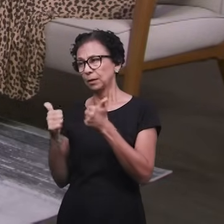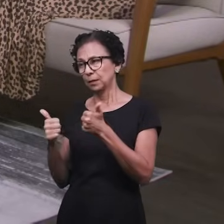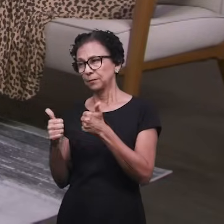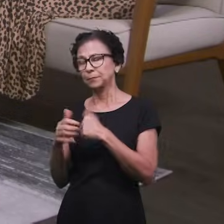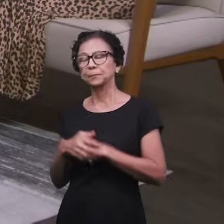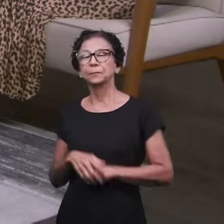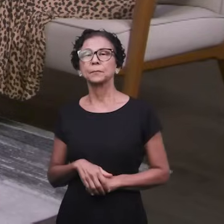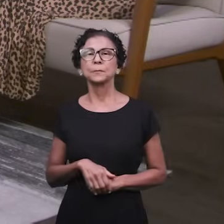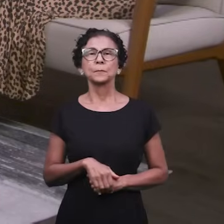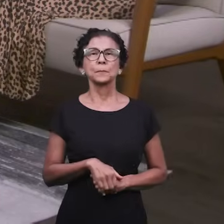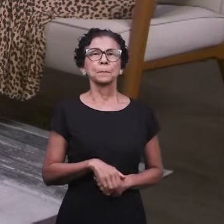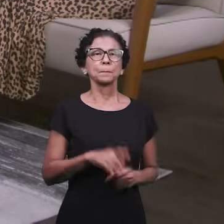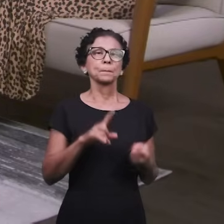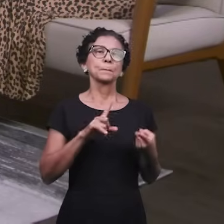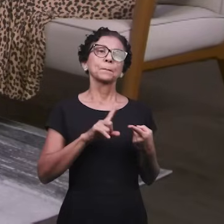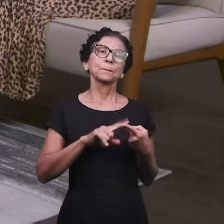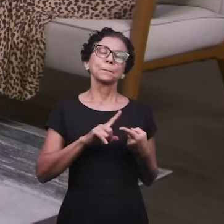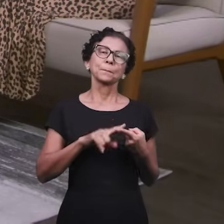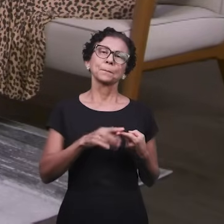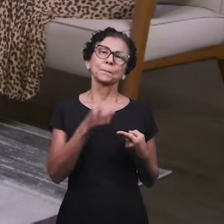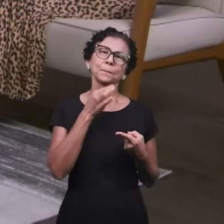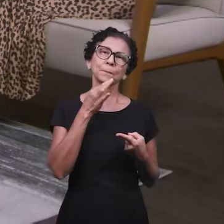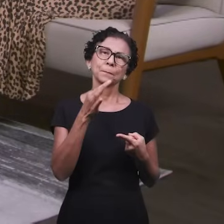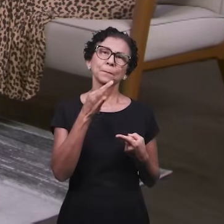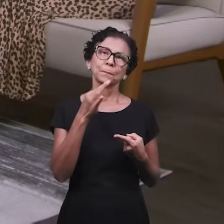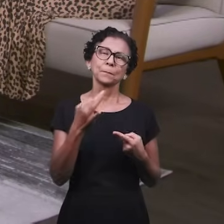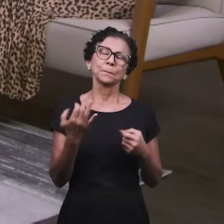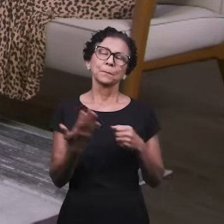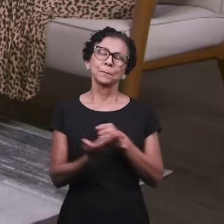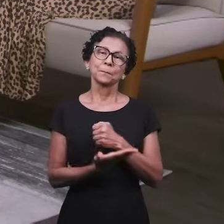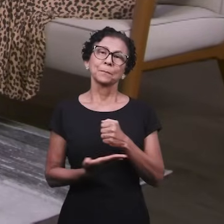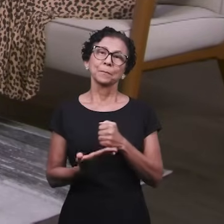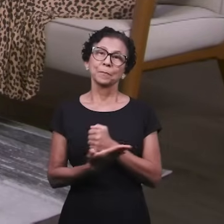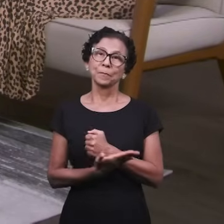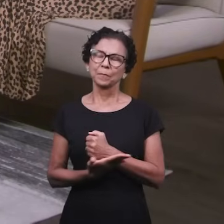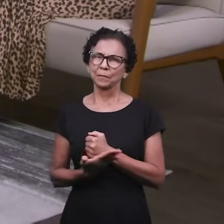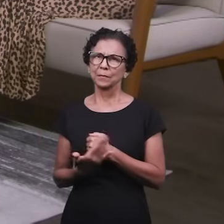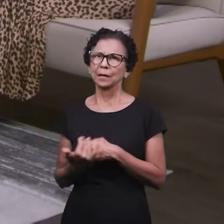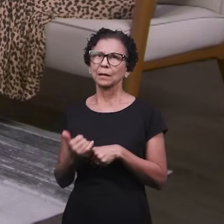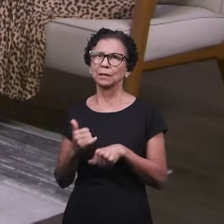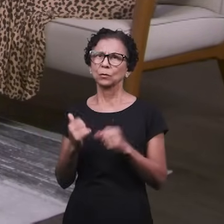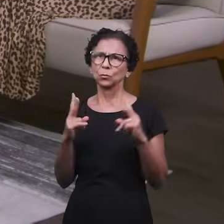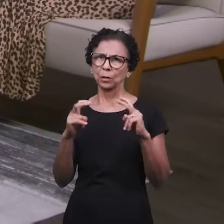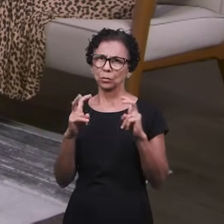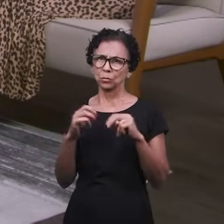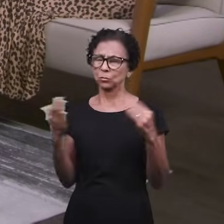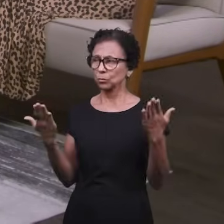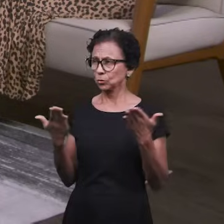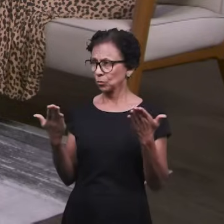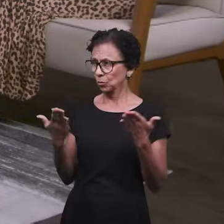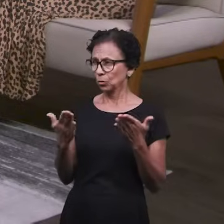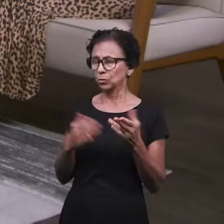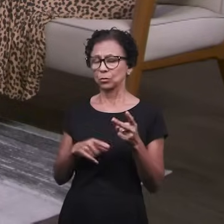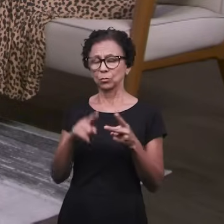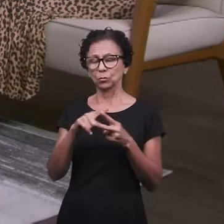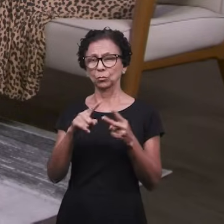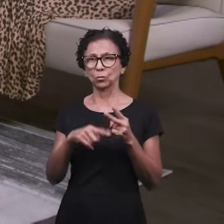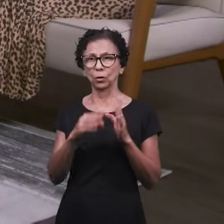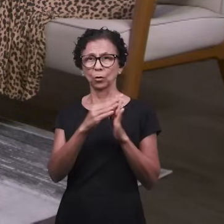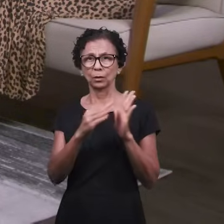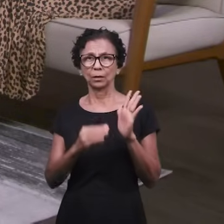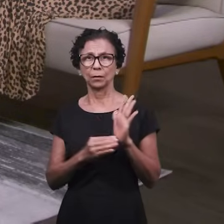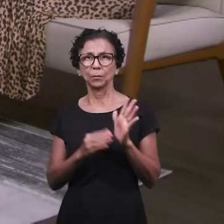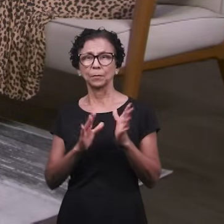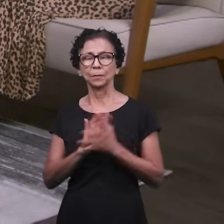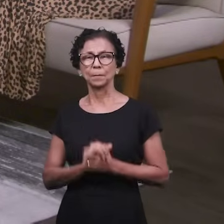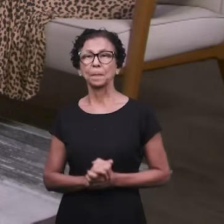vão comigo, hein? A primeira sugestão, com base nessa nossa conversa que nós tivemos, nesses 2 episódios, é: